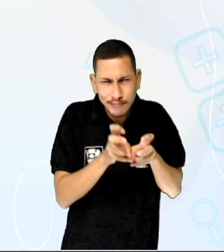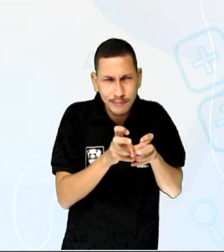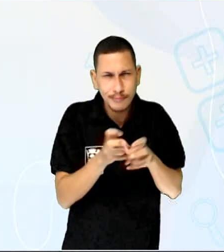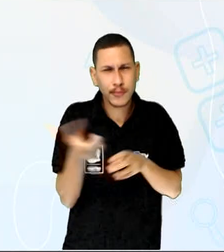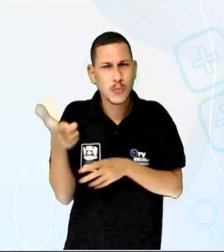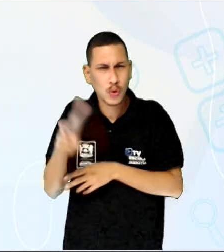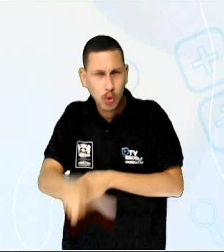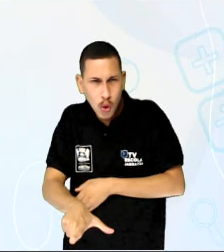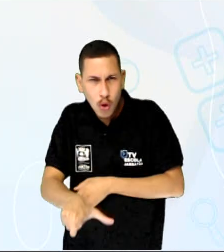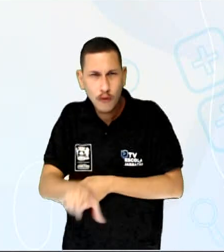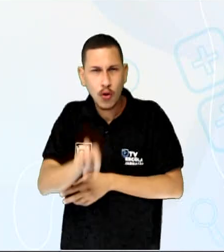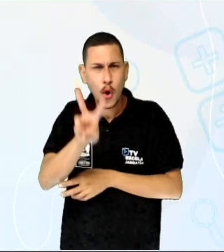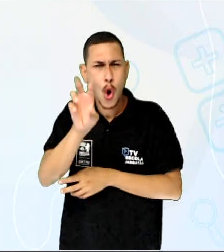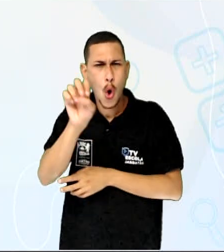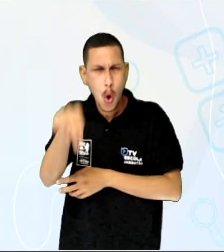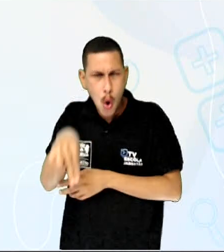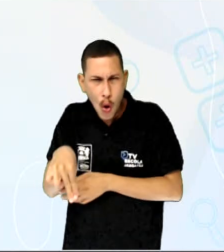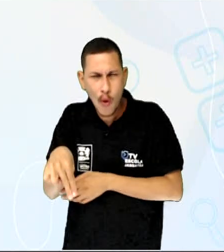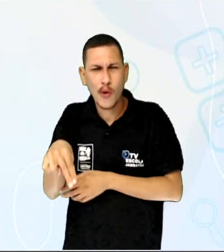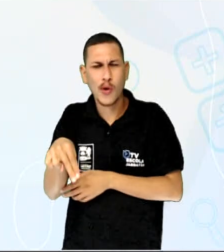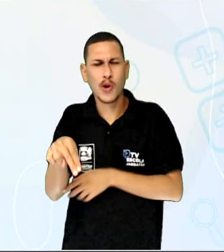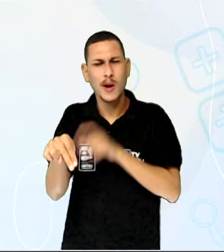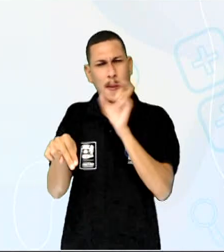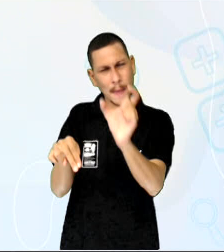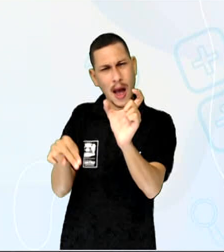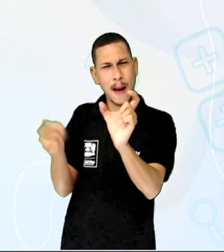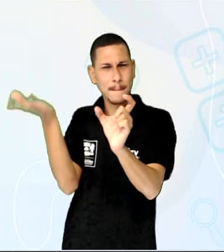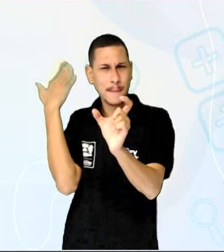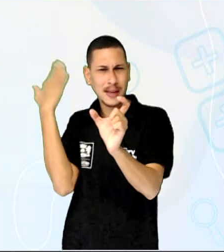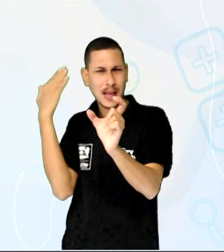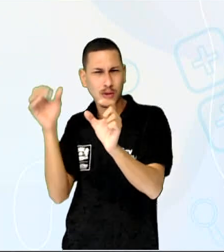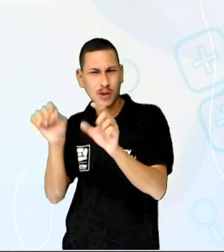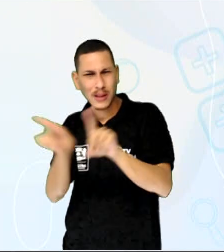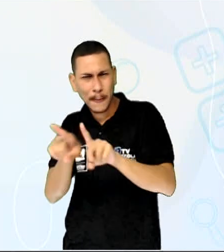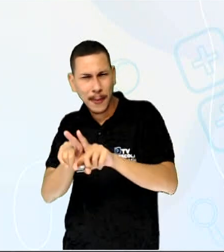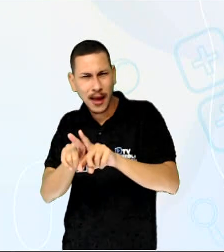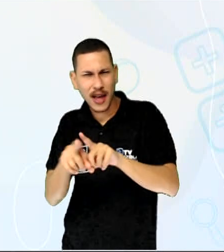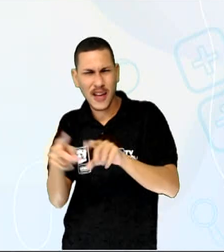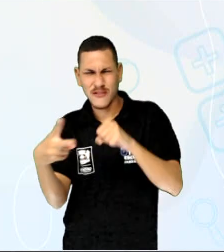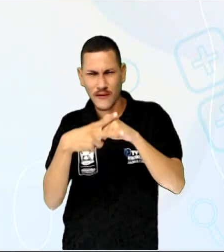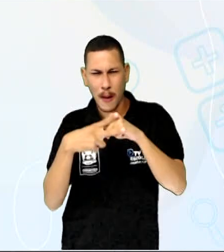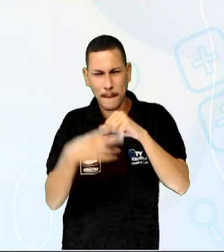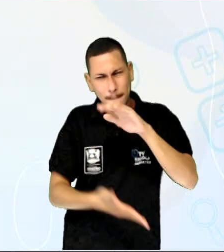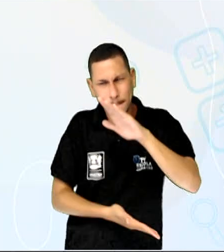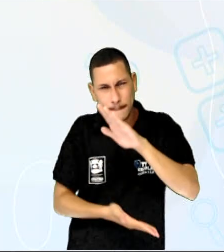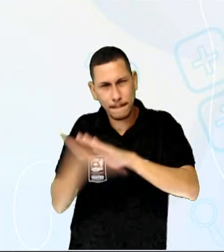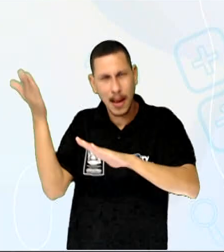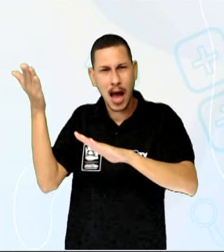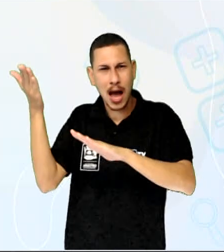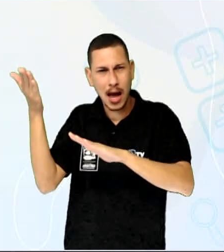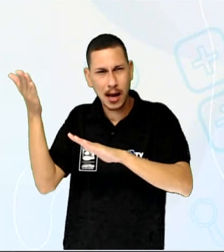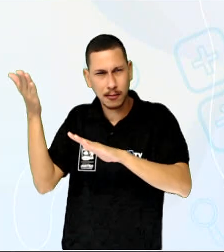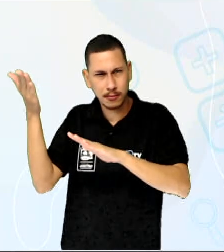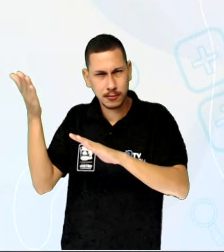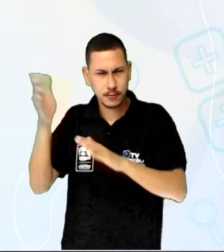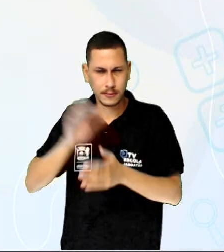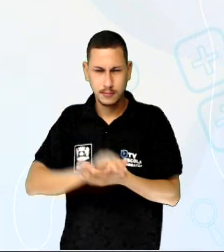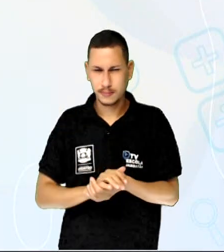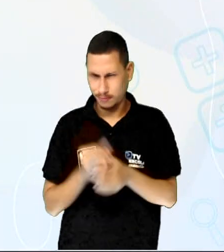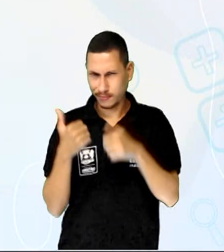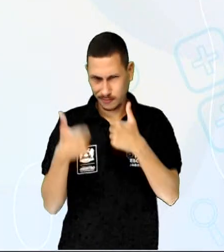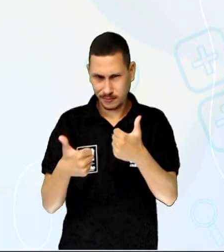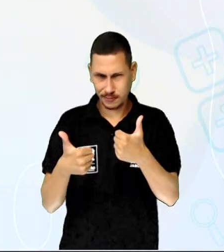o won está no passado, o travel, que no caso é o would, mais o verbo. Tudo